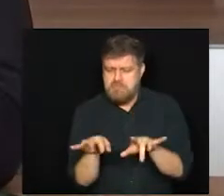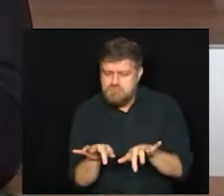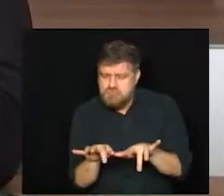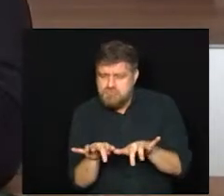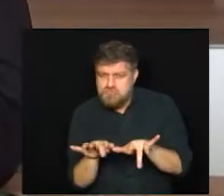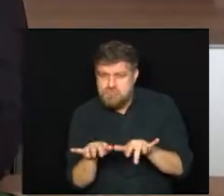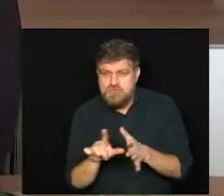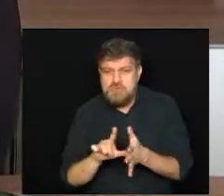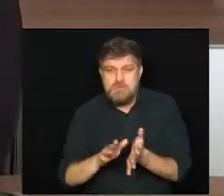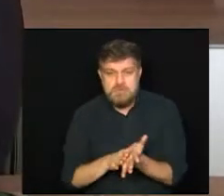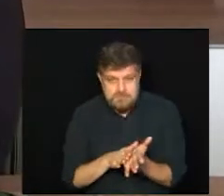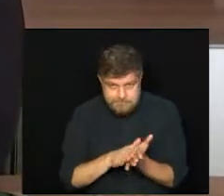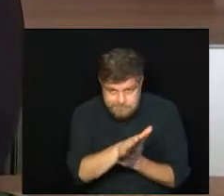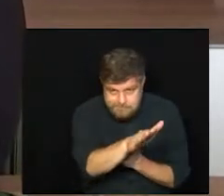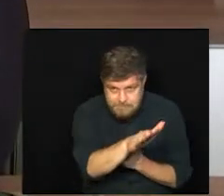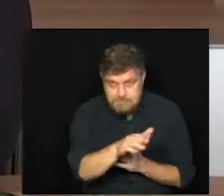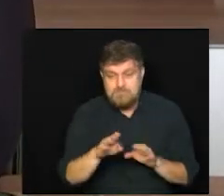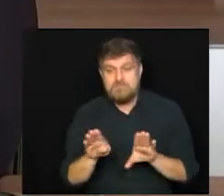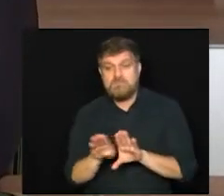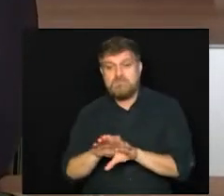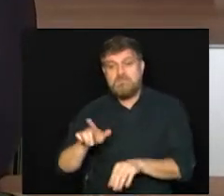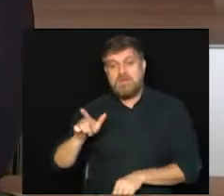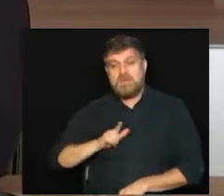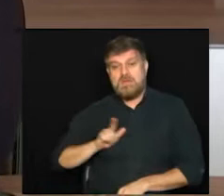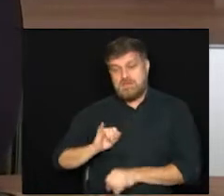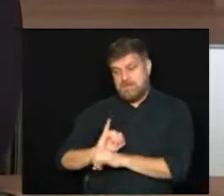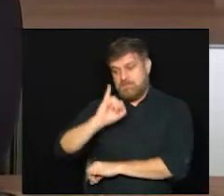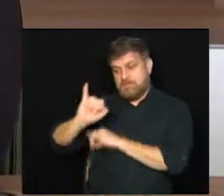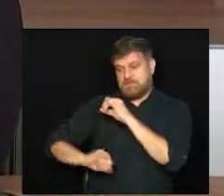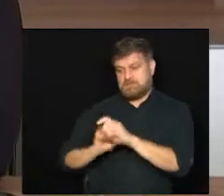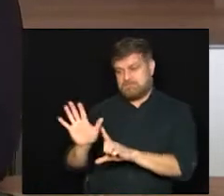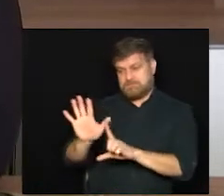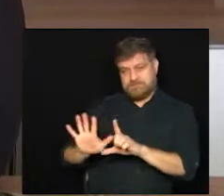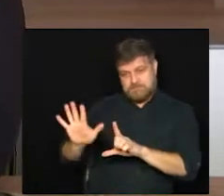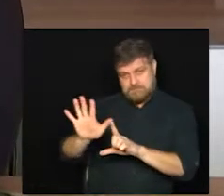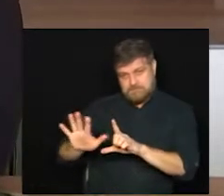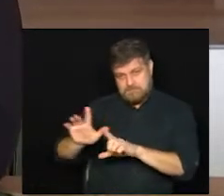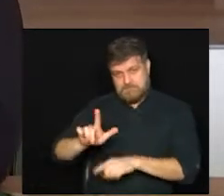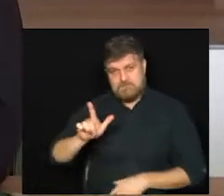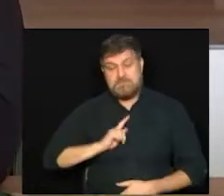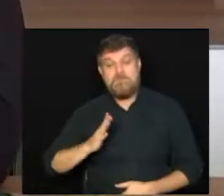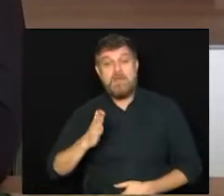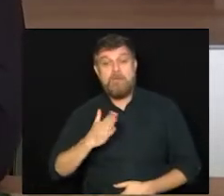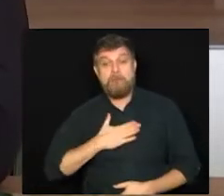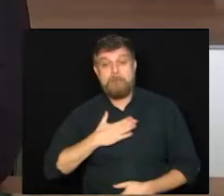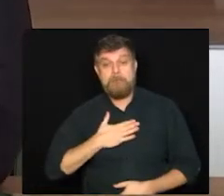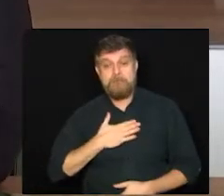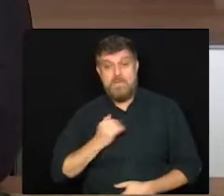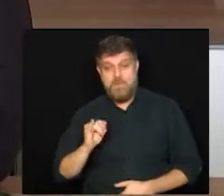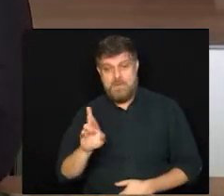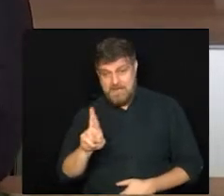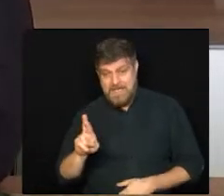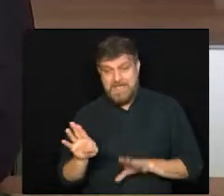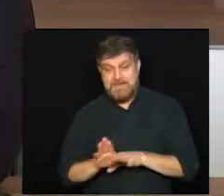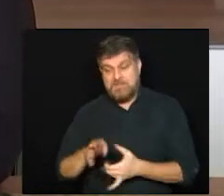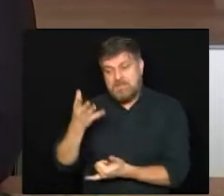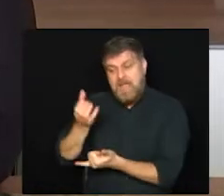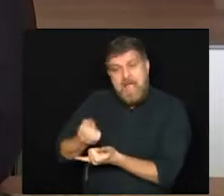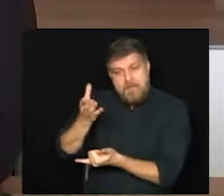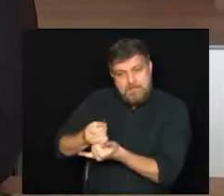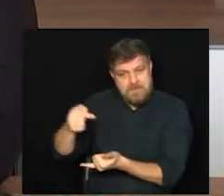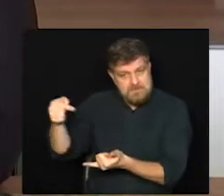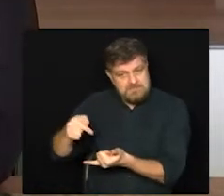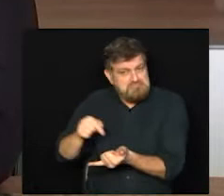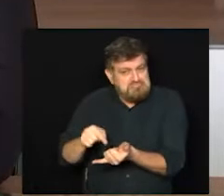depois faz a entrega. Tem a opção online, através do ECAC, Meu Imposto de Renda, e tem o aplicativo também, que você pode baixar